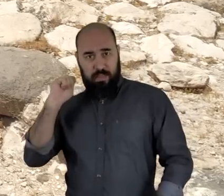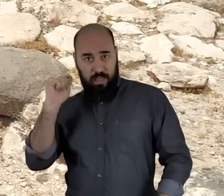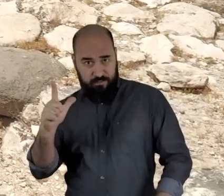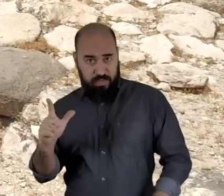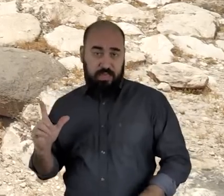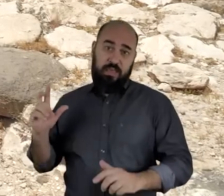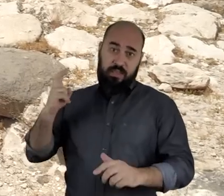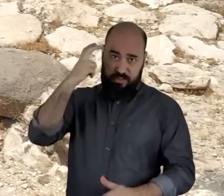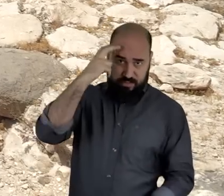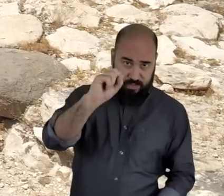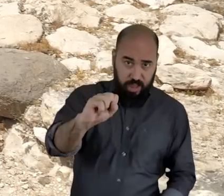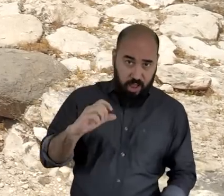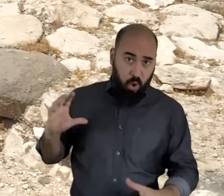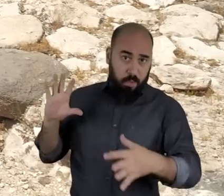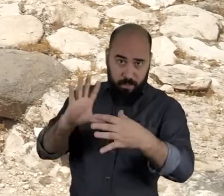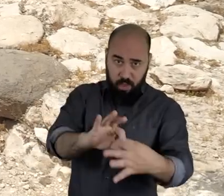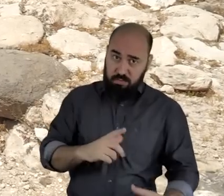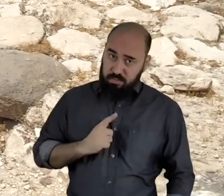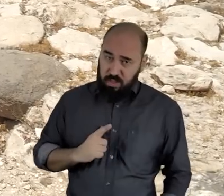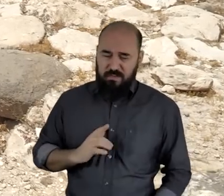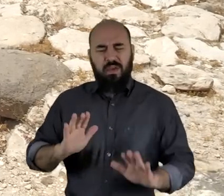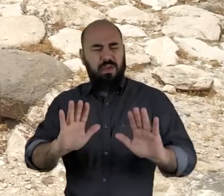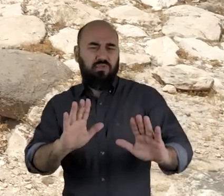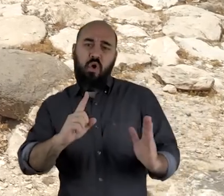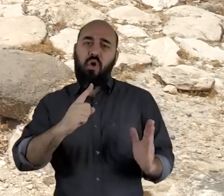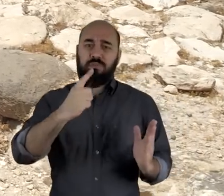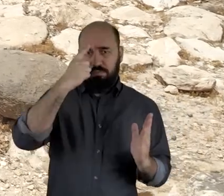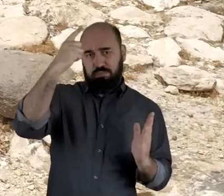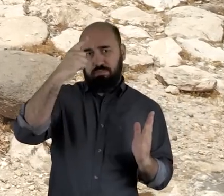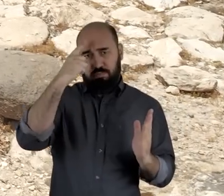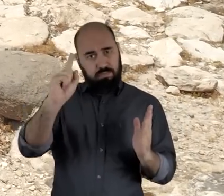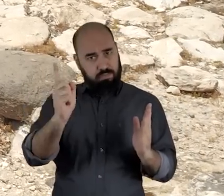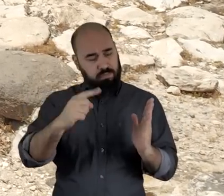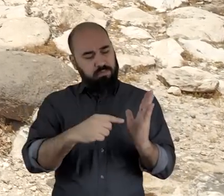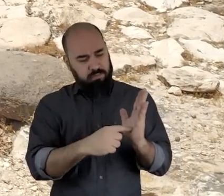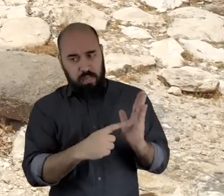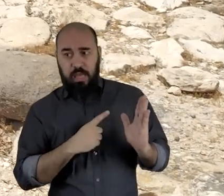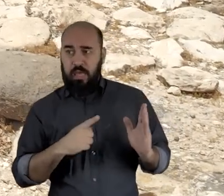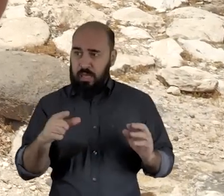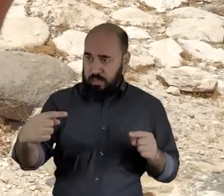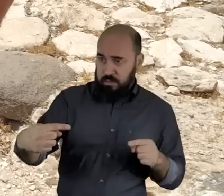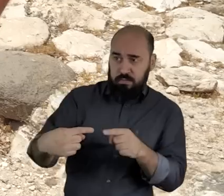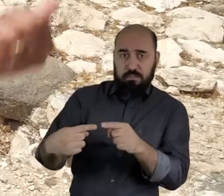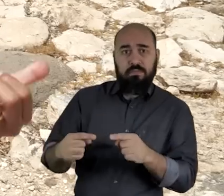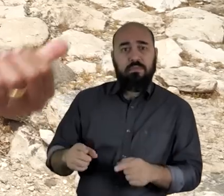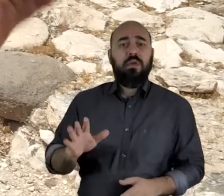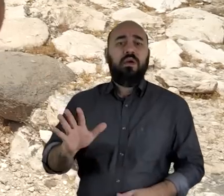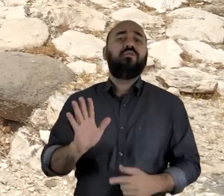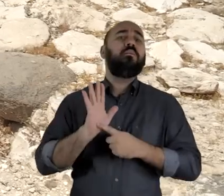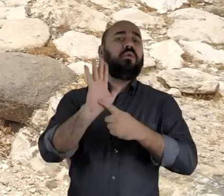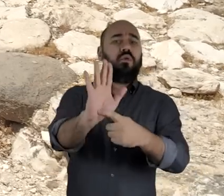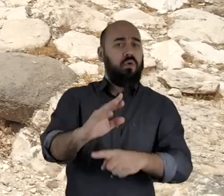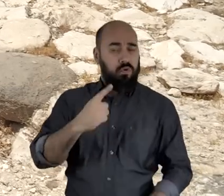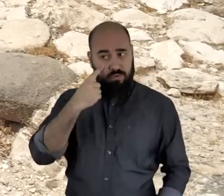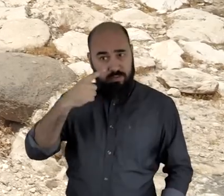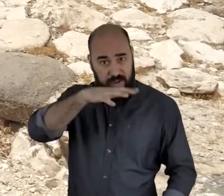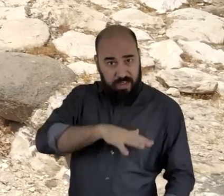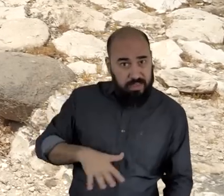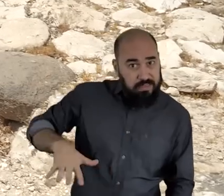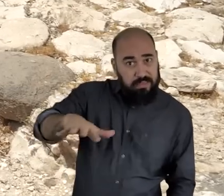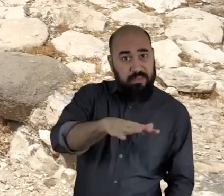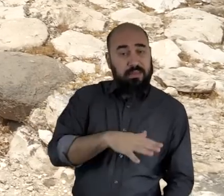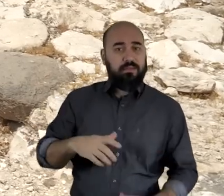da argumentação arqueológica, mas vou apenas frisar um ou outro para você no programa de hoje que tem relação direta aqui com a